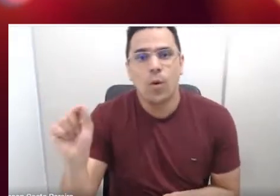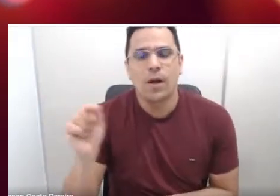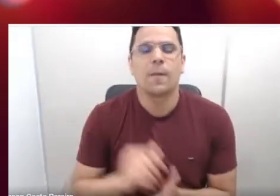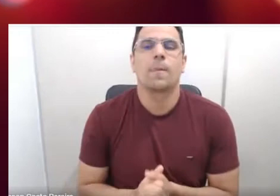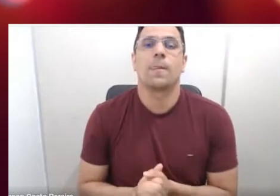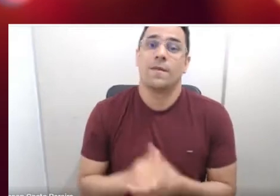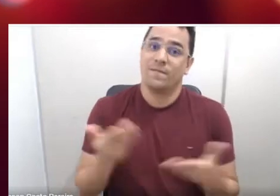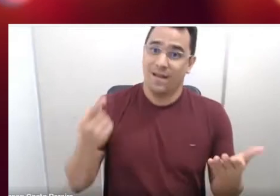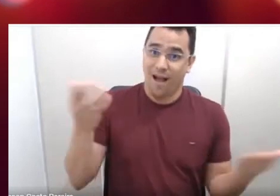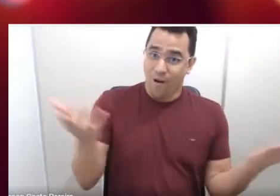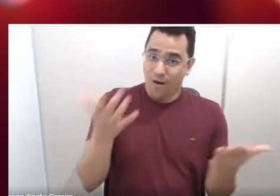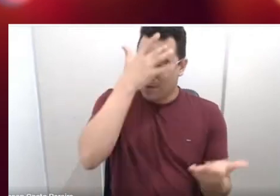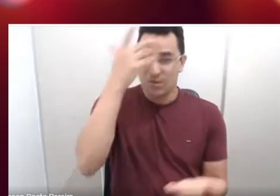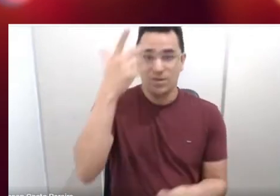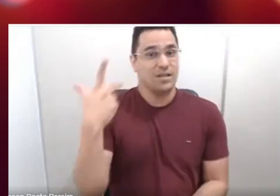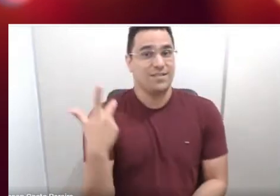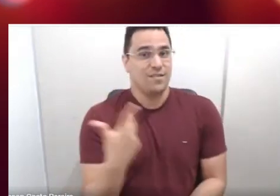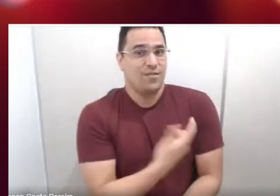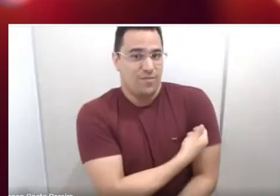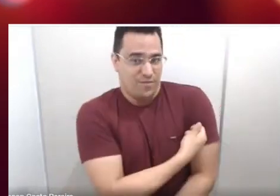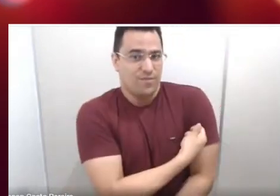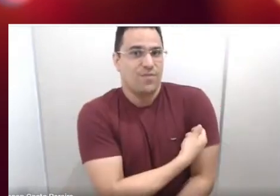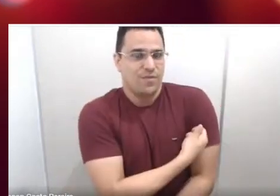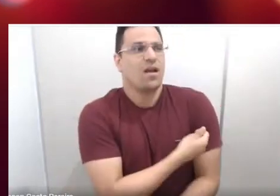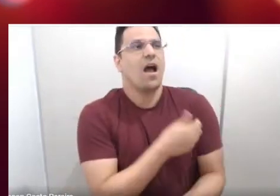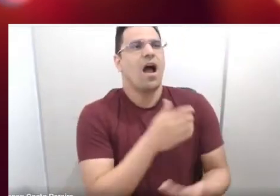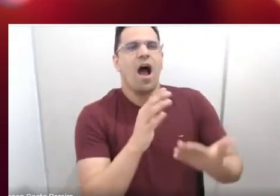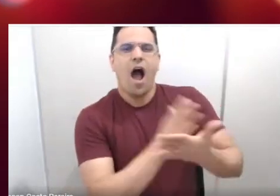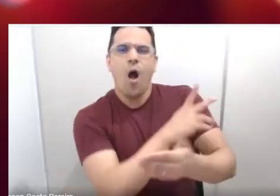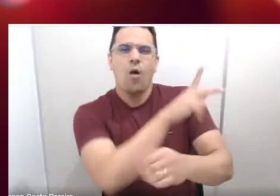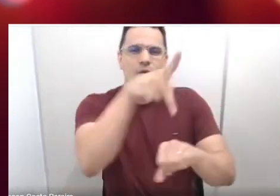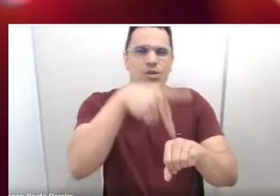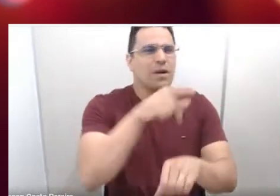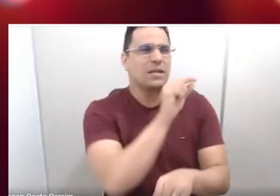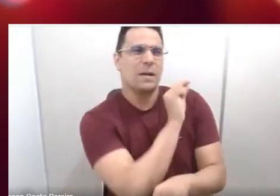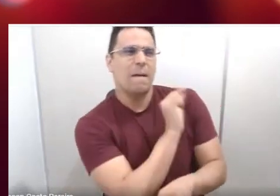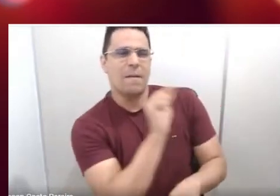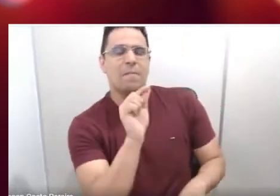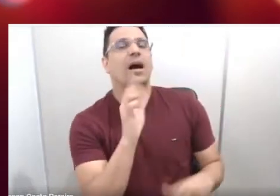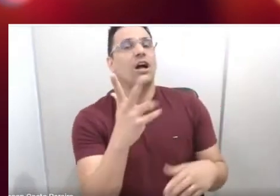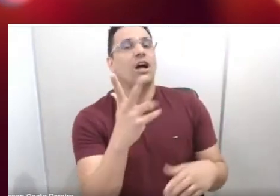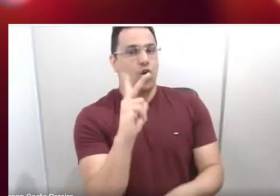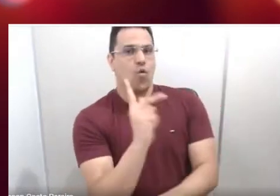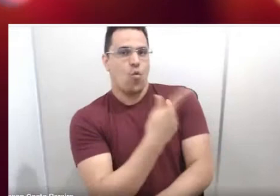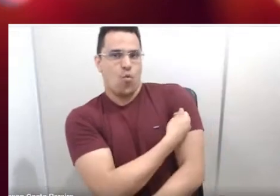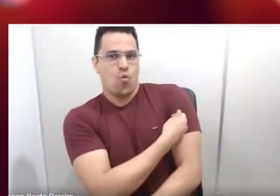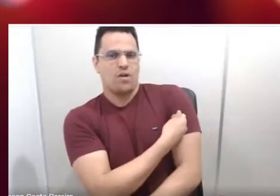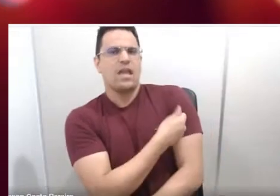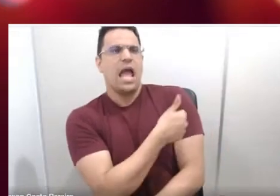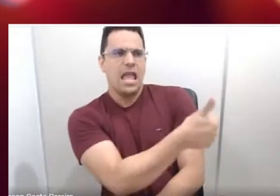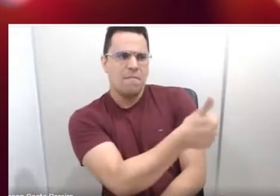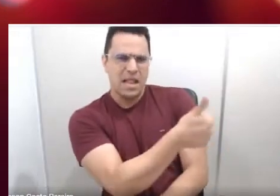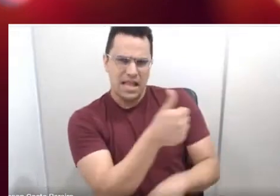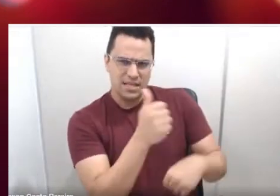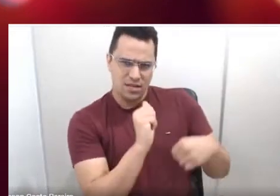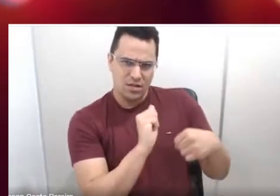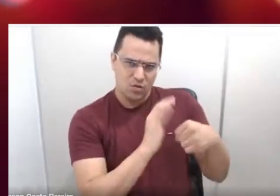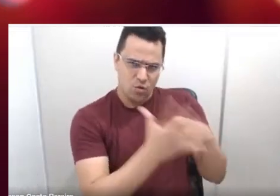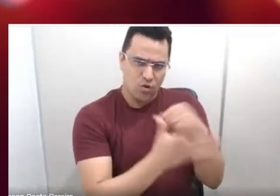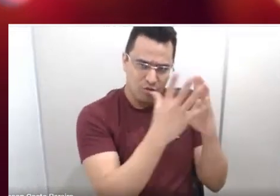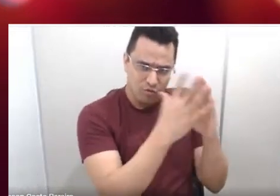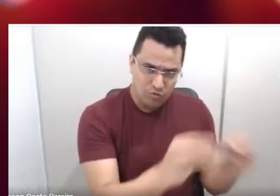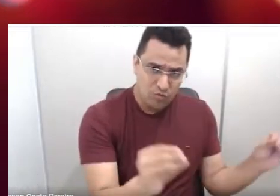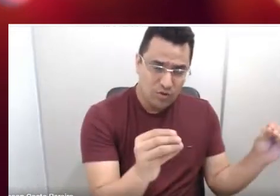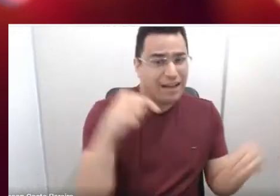a cura do Covid, né? A gente já está vendo alguns países que estão avançando nesse sentido. A gente não sabe como é que vai se dar isso aqui no Brasil